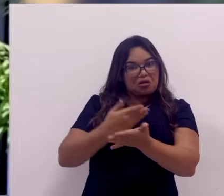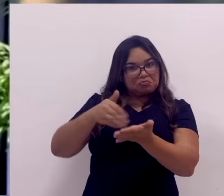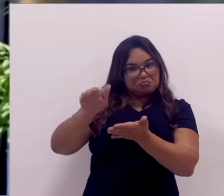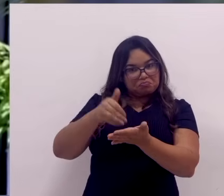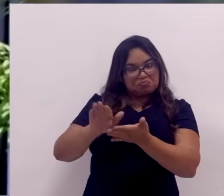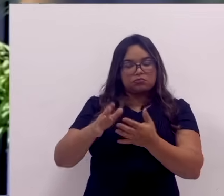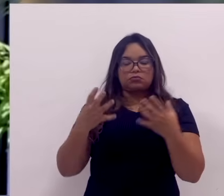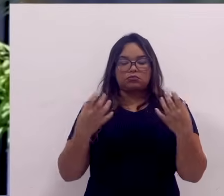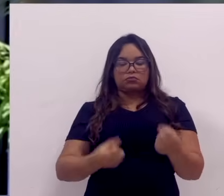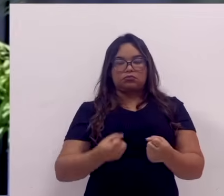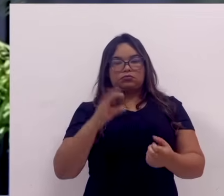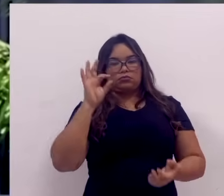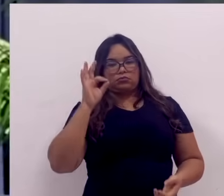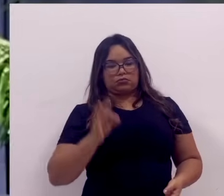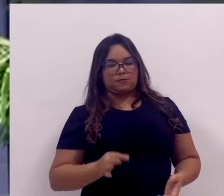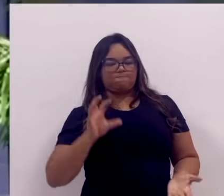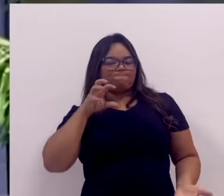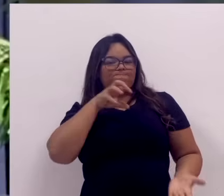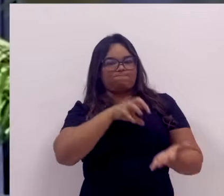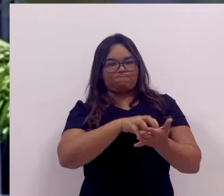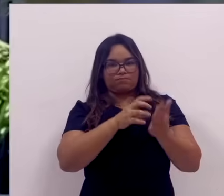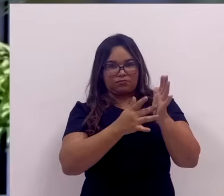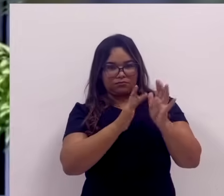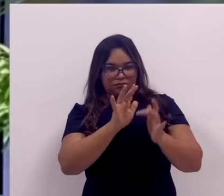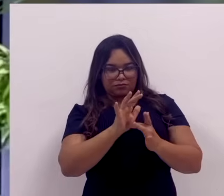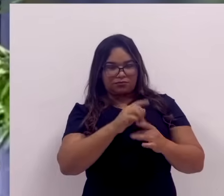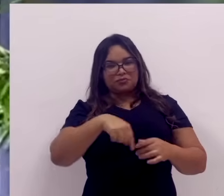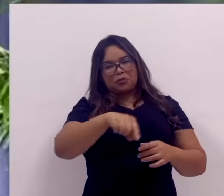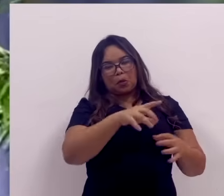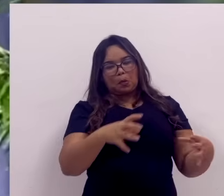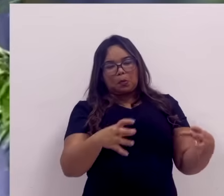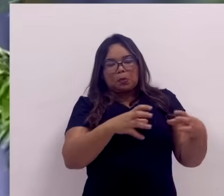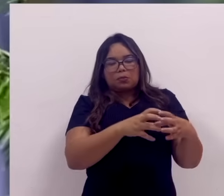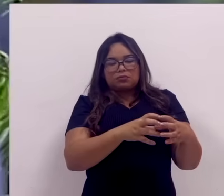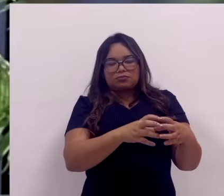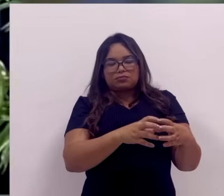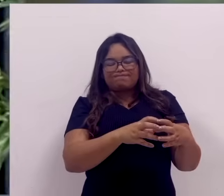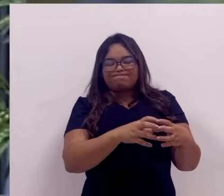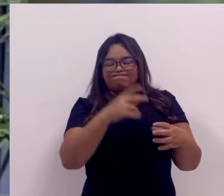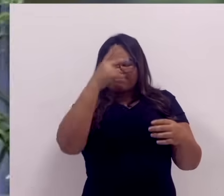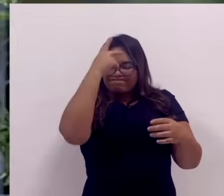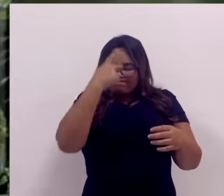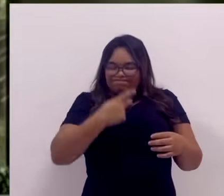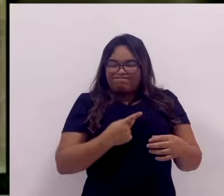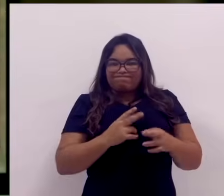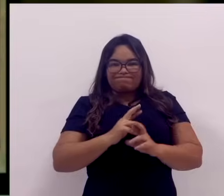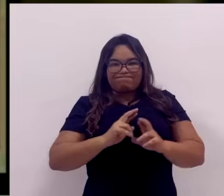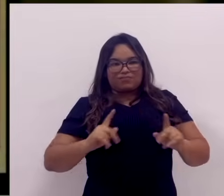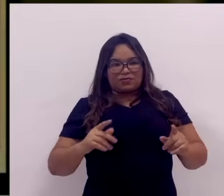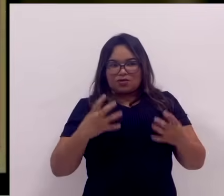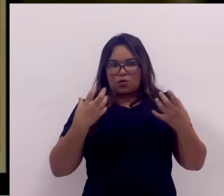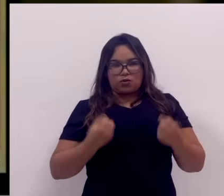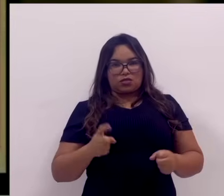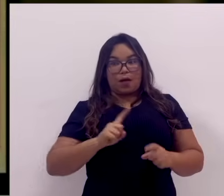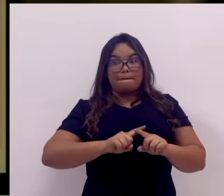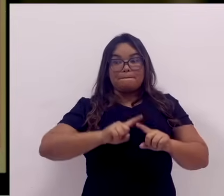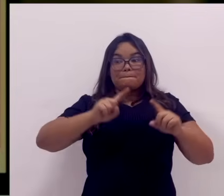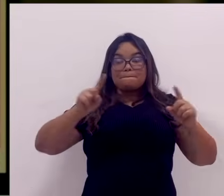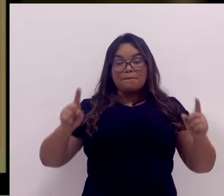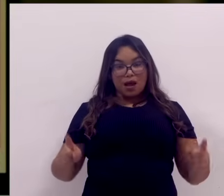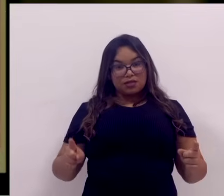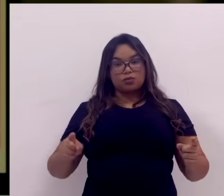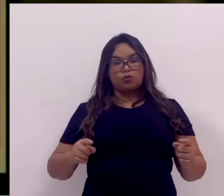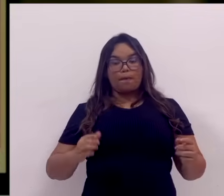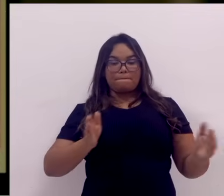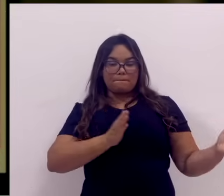religião. Estavam um pouquinho insatisfeitos consigo mesmos, mas fora isso estava tudo muito bem. O primeiro tempo da história